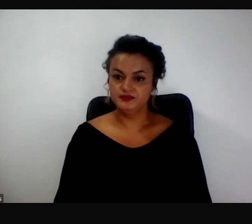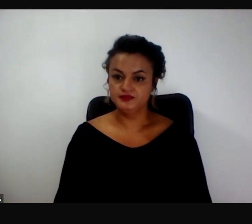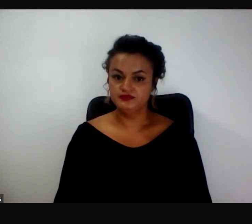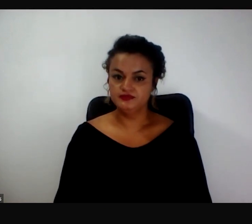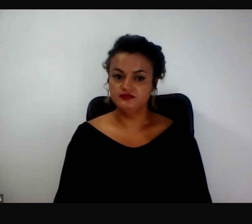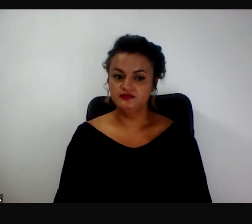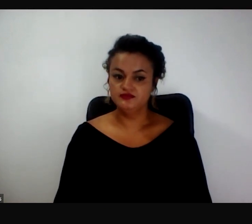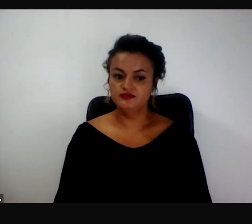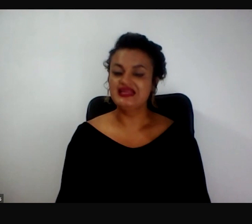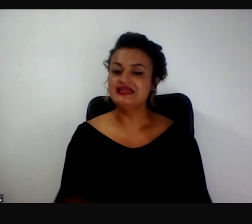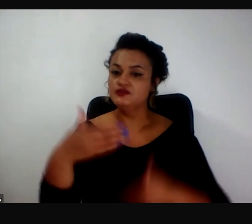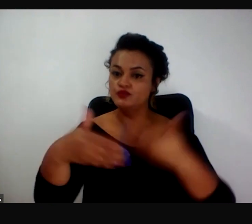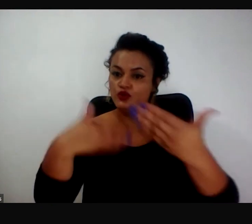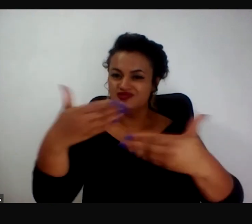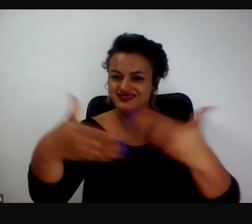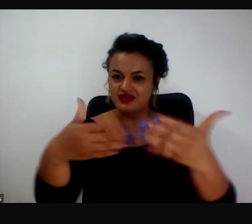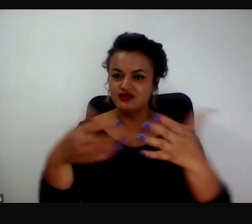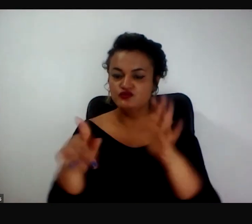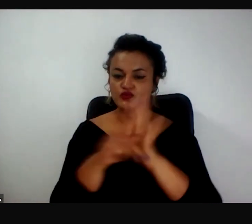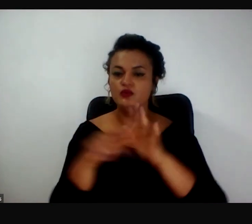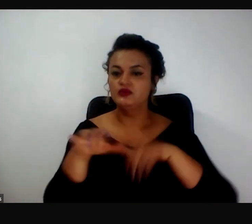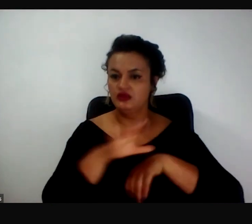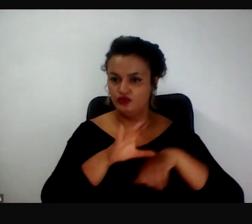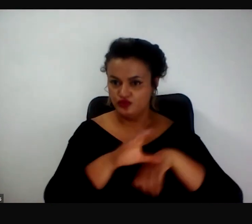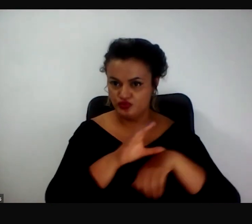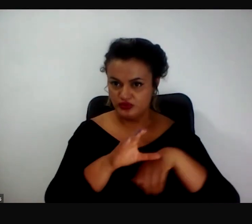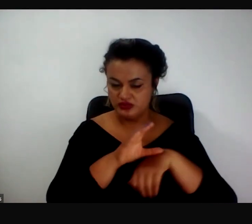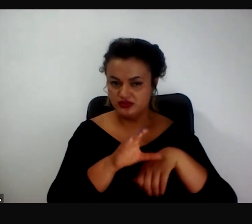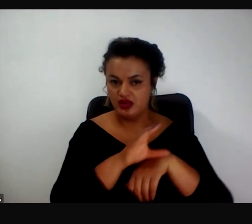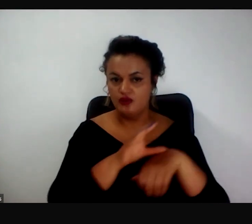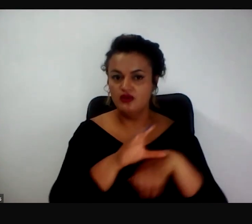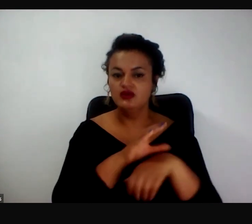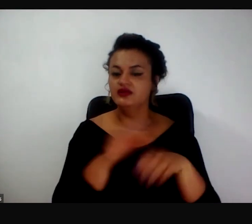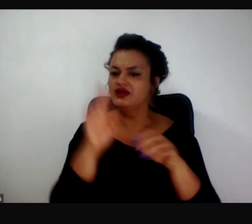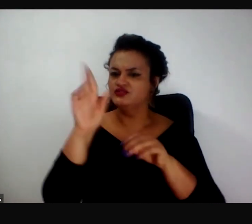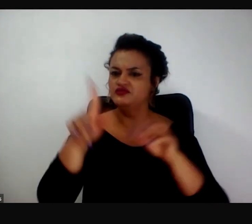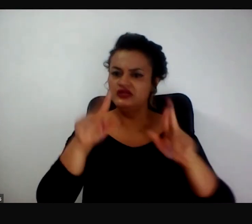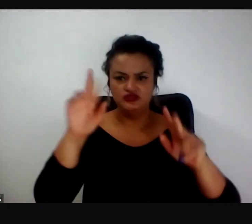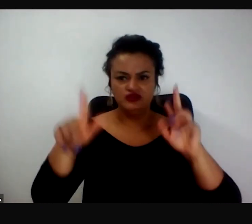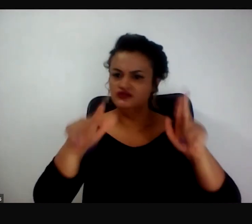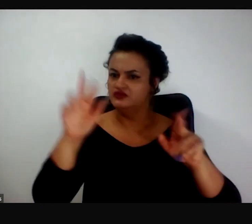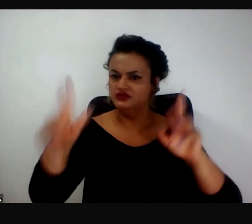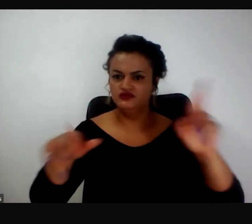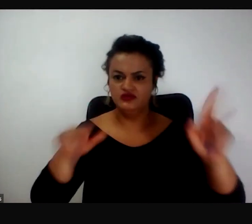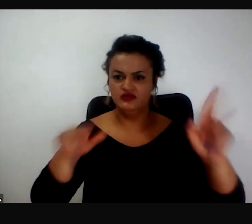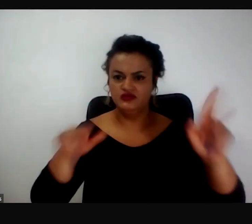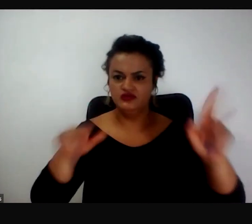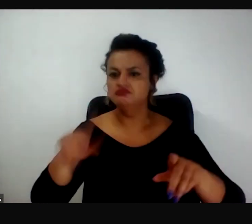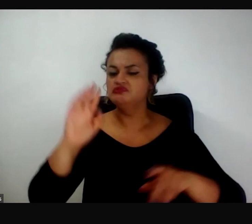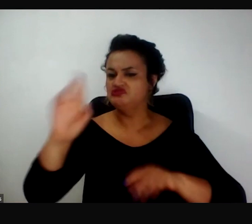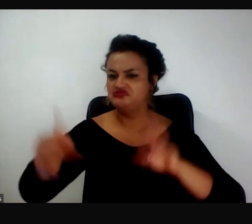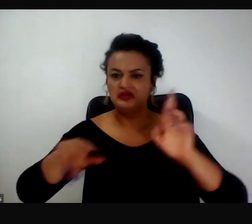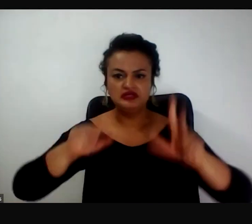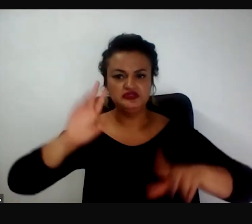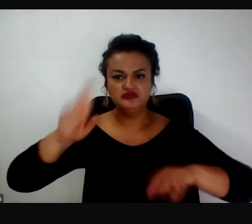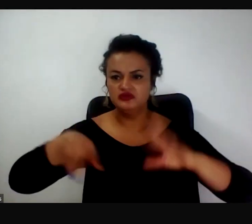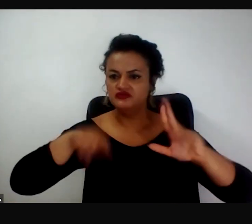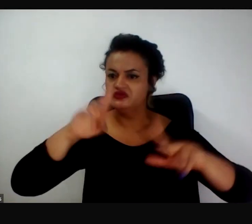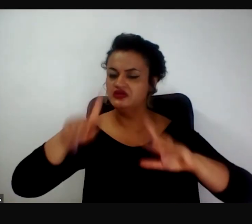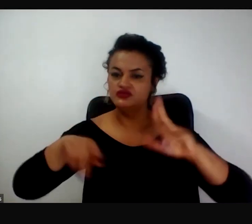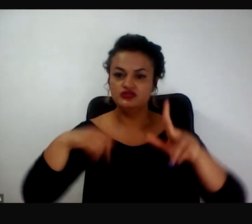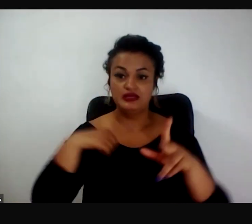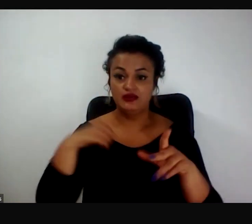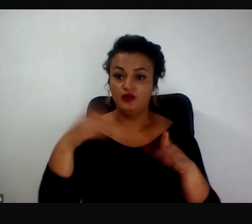os processos constitucionais, que são diferentes, temos alguma diversidade de